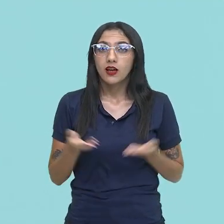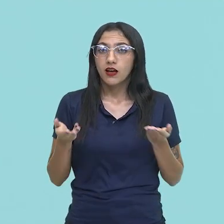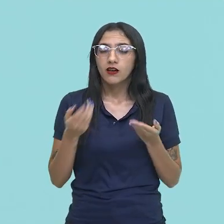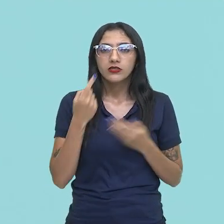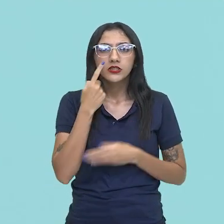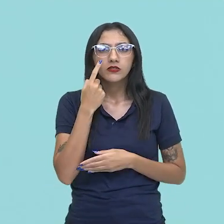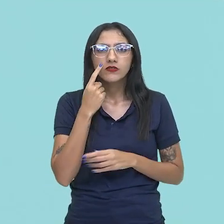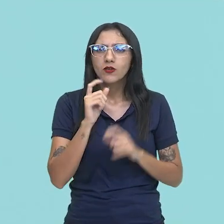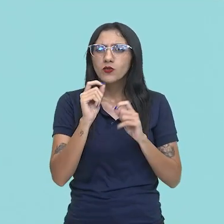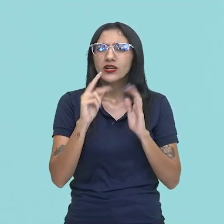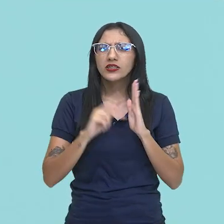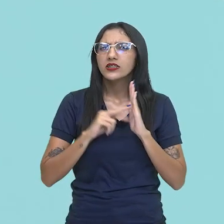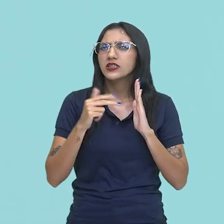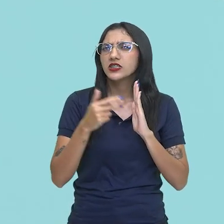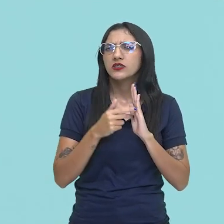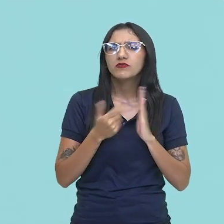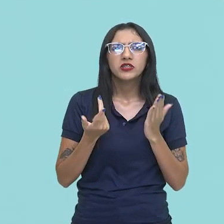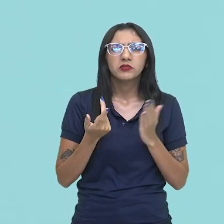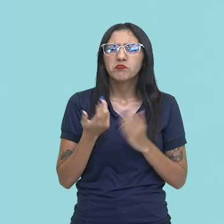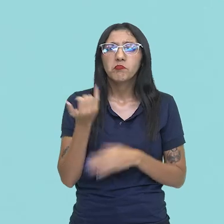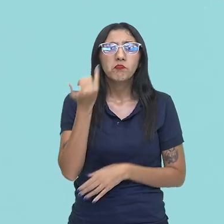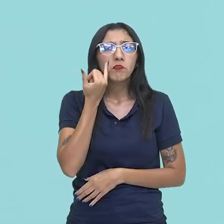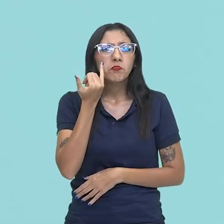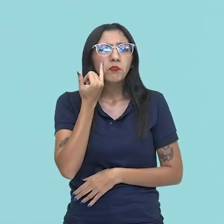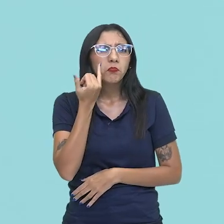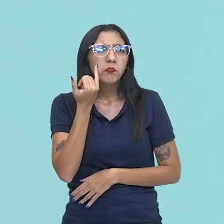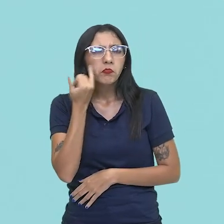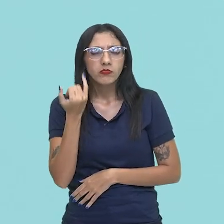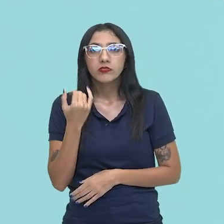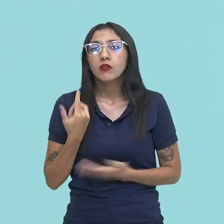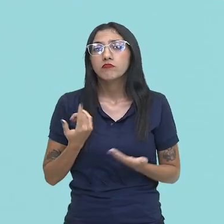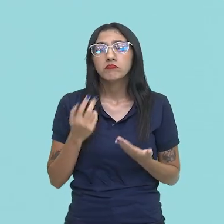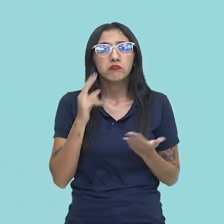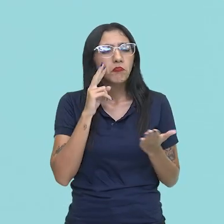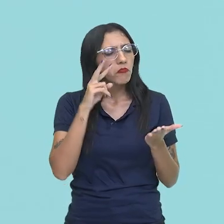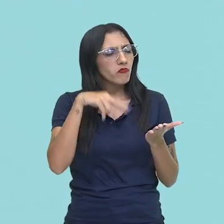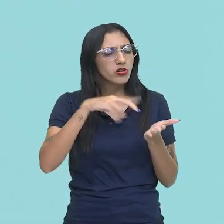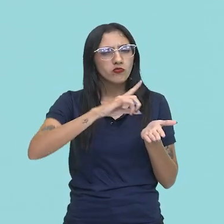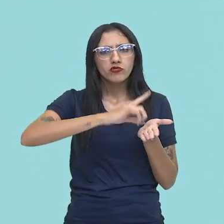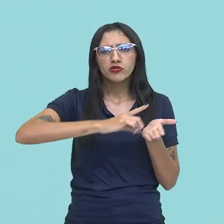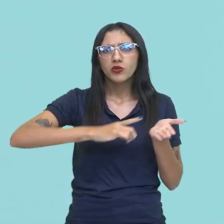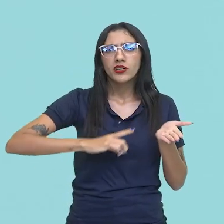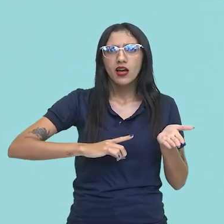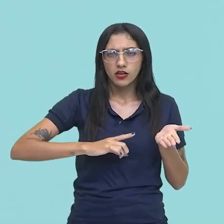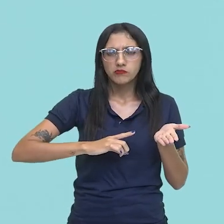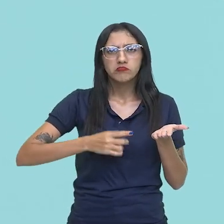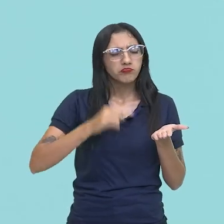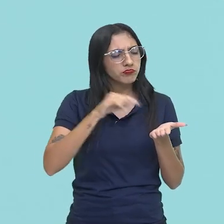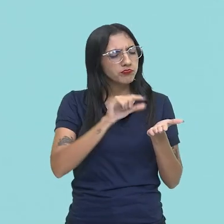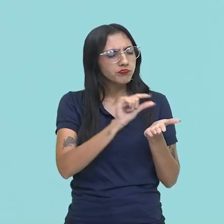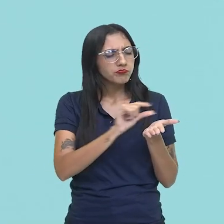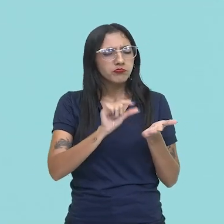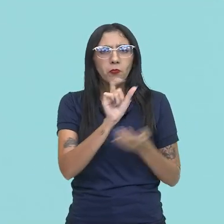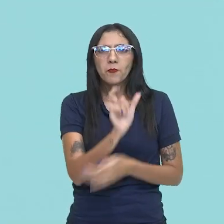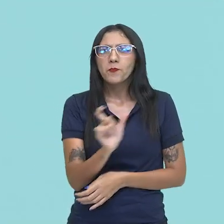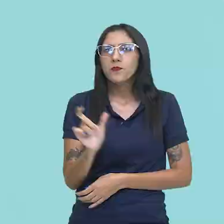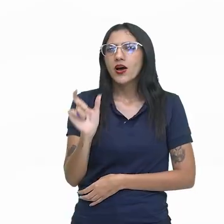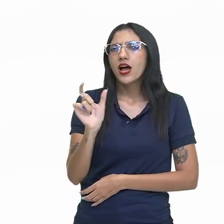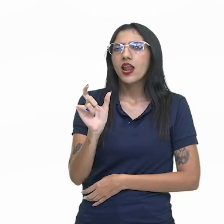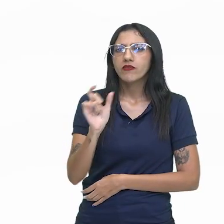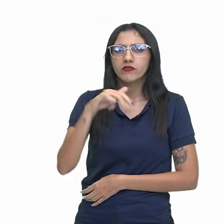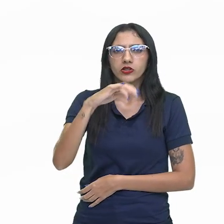que significa uma notícia. Você vai lá ao dicionário e vai ver, né, o que significa.